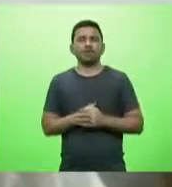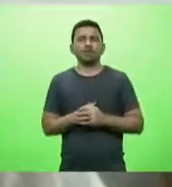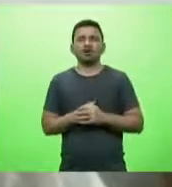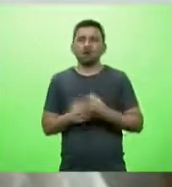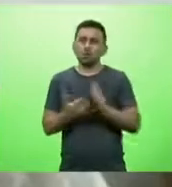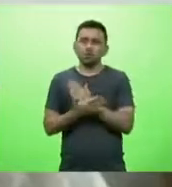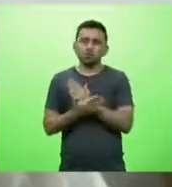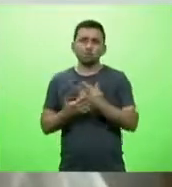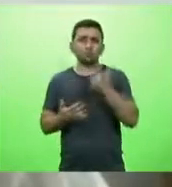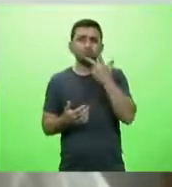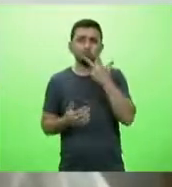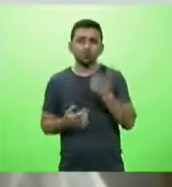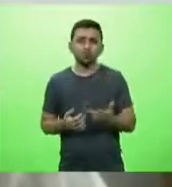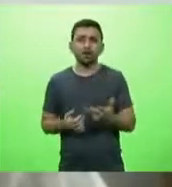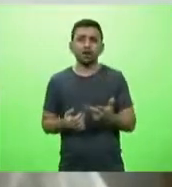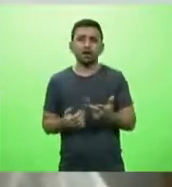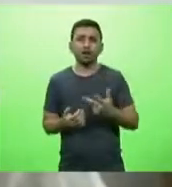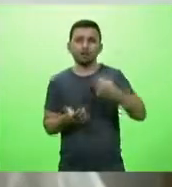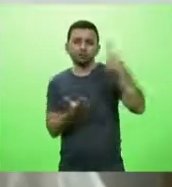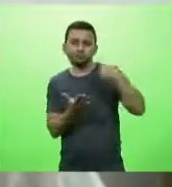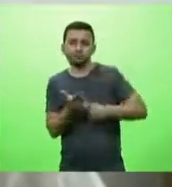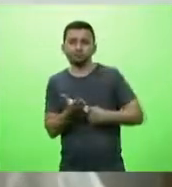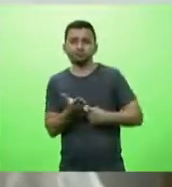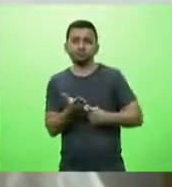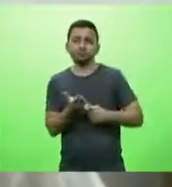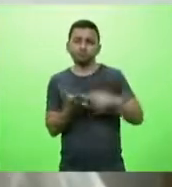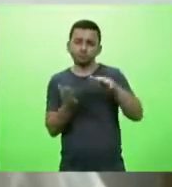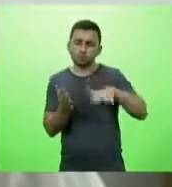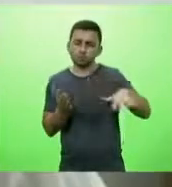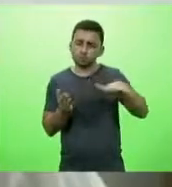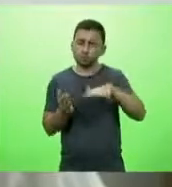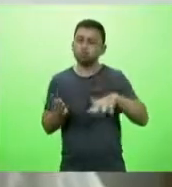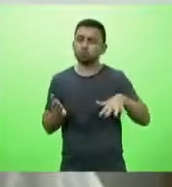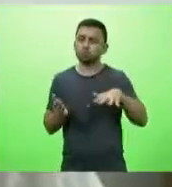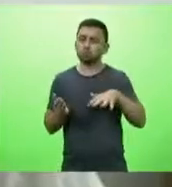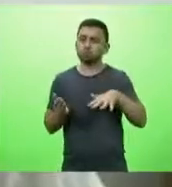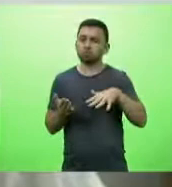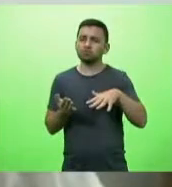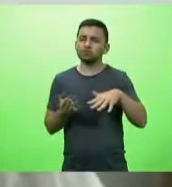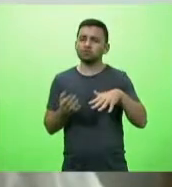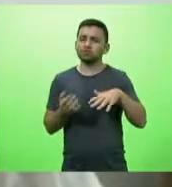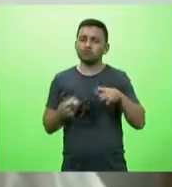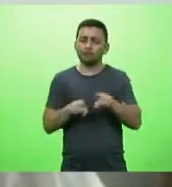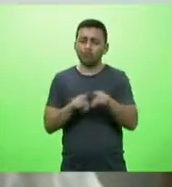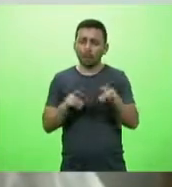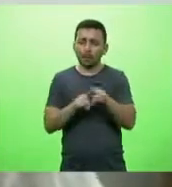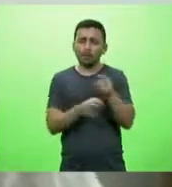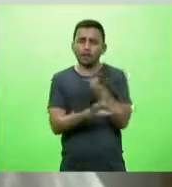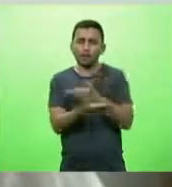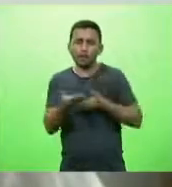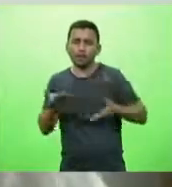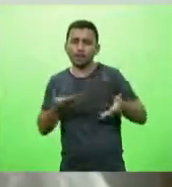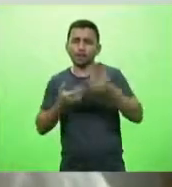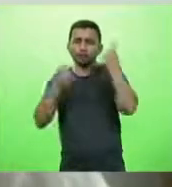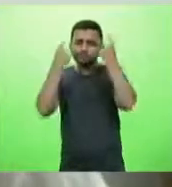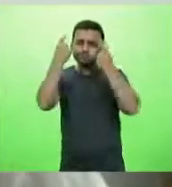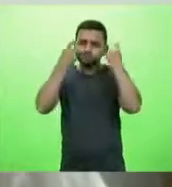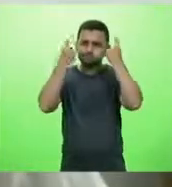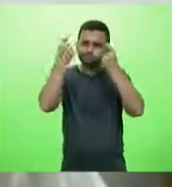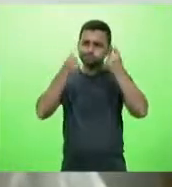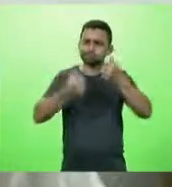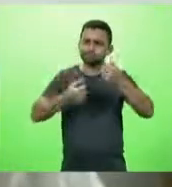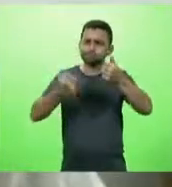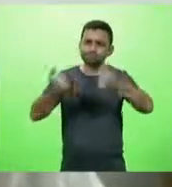afirmações na linha de compromisso com tudo que apontamos, né, e compartilhamento também dessas preocupações,